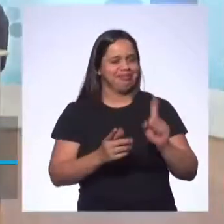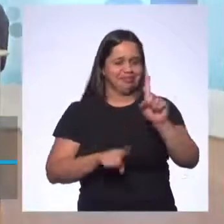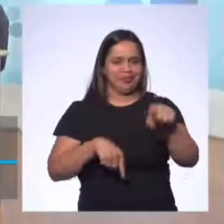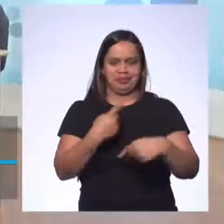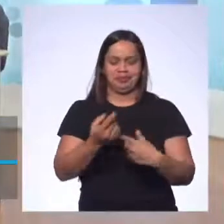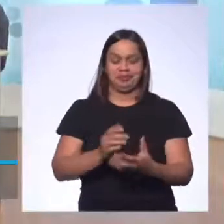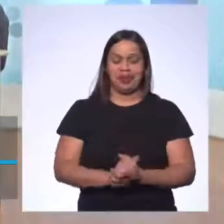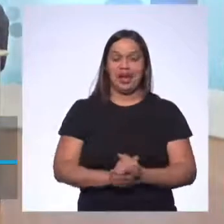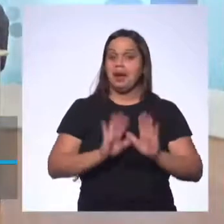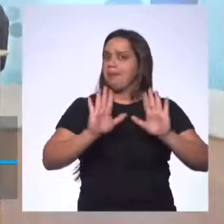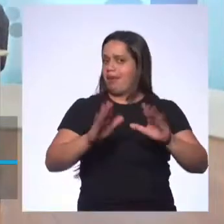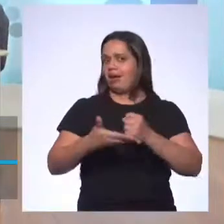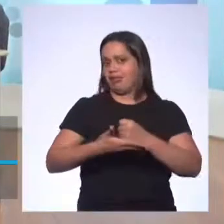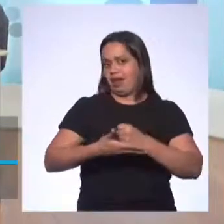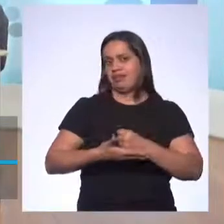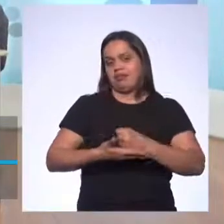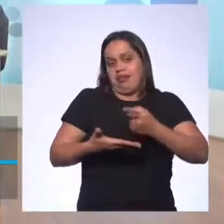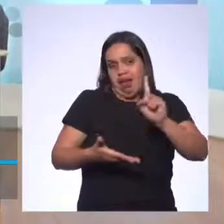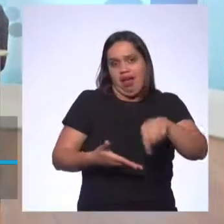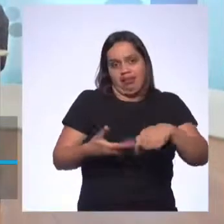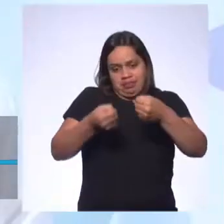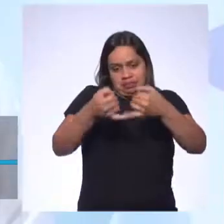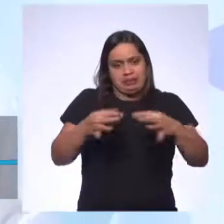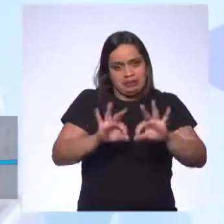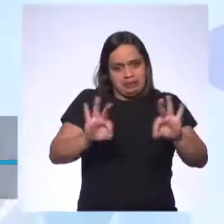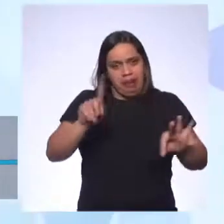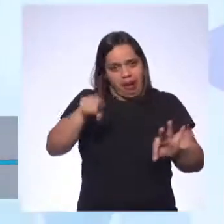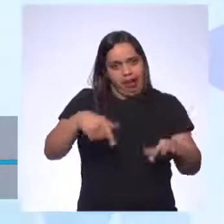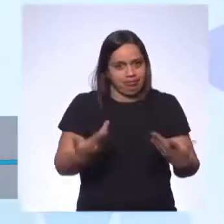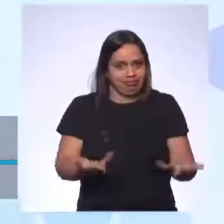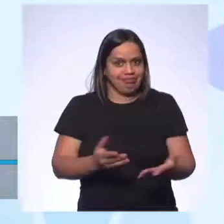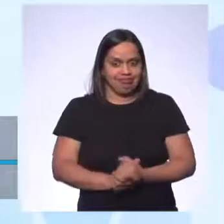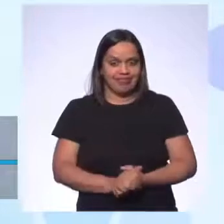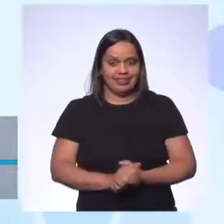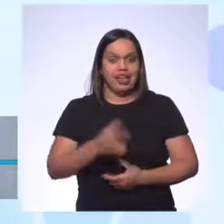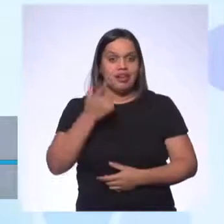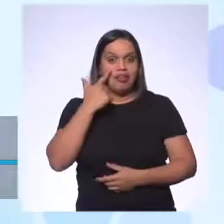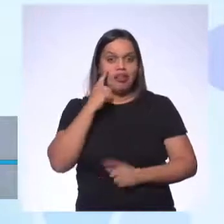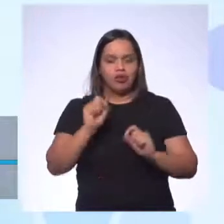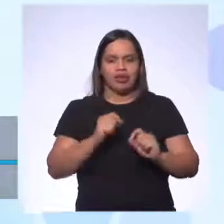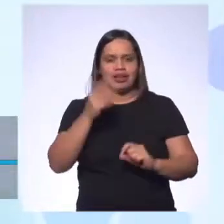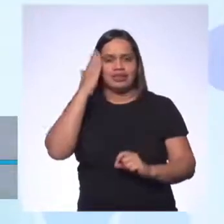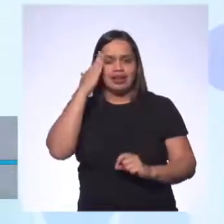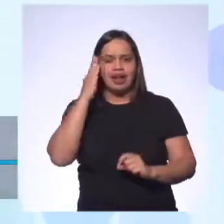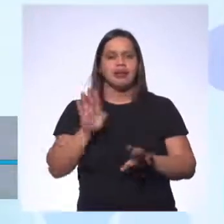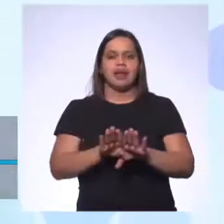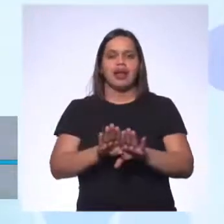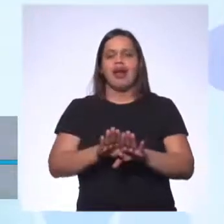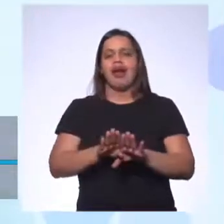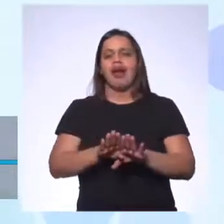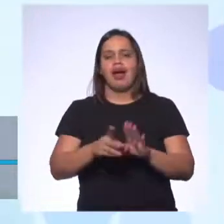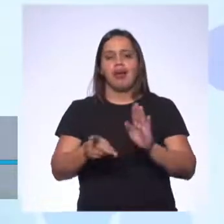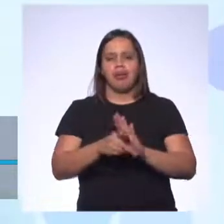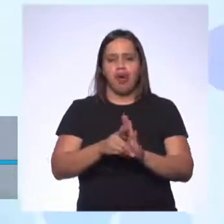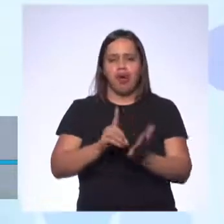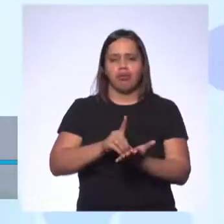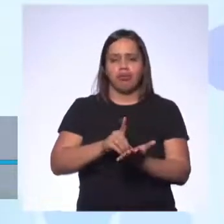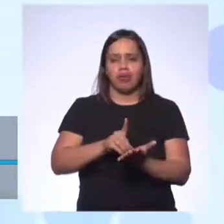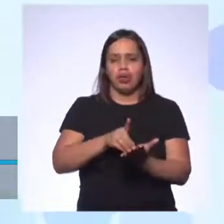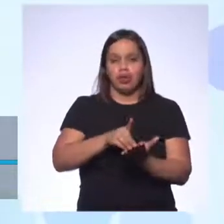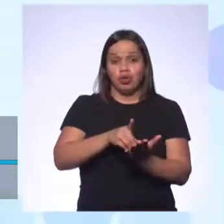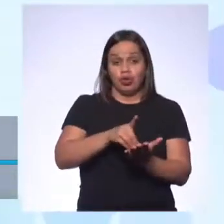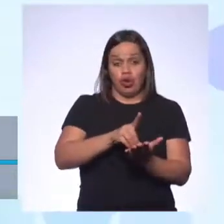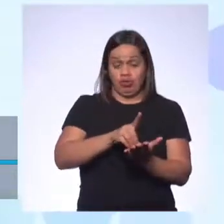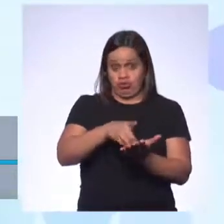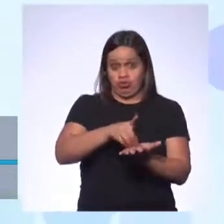Mas basicamente é isso mesmo. Tá bom? Você veja, os dinossauros, né? A gente acredita que eles praticamente